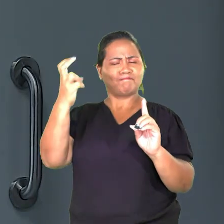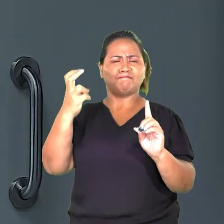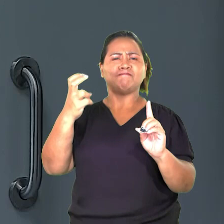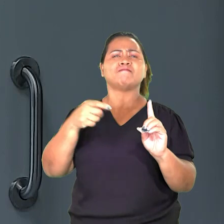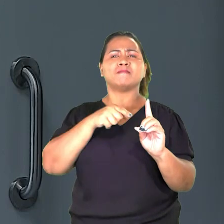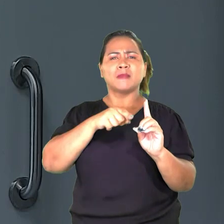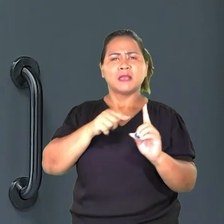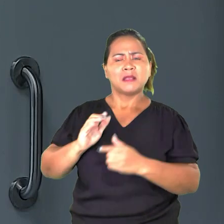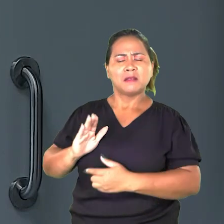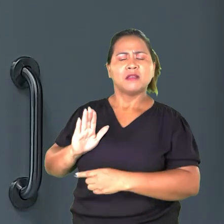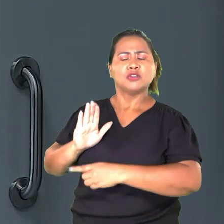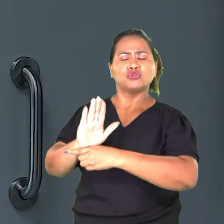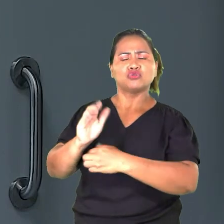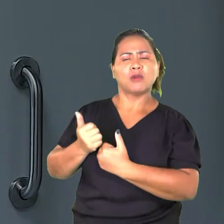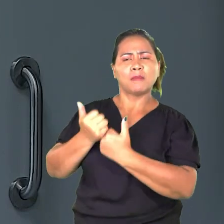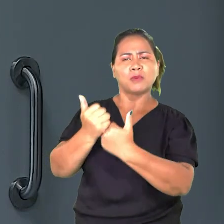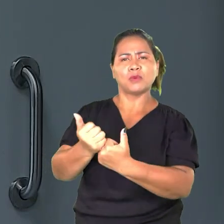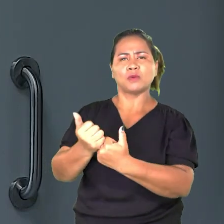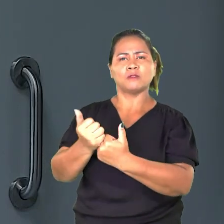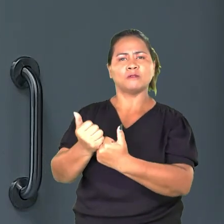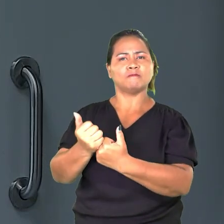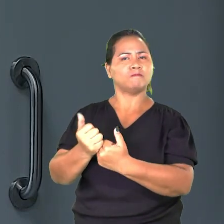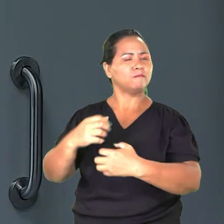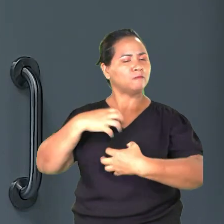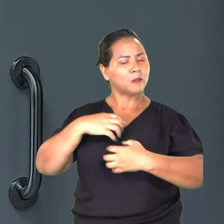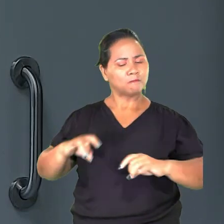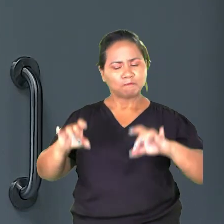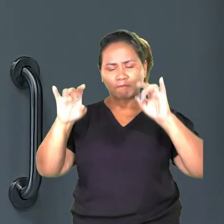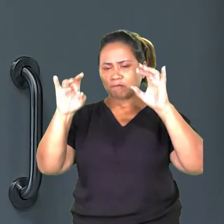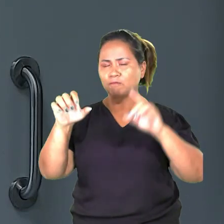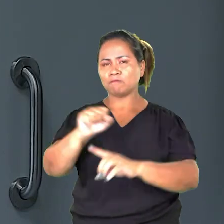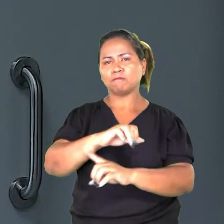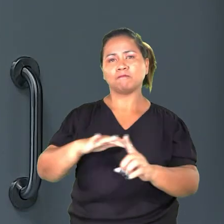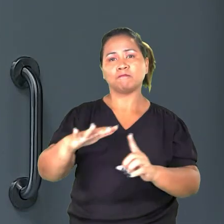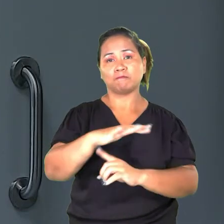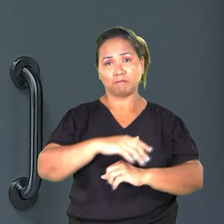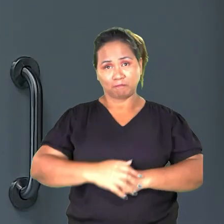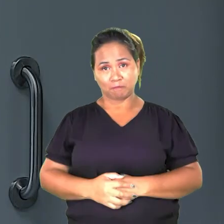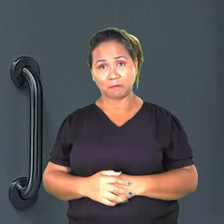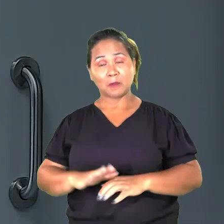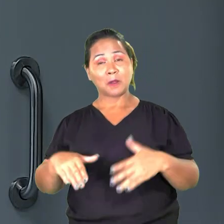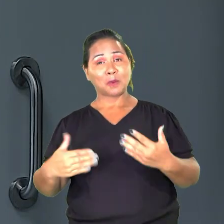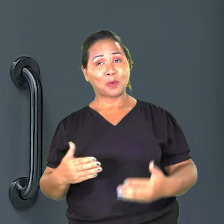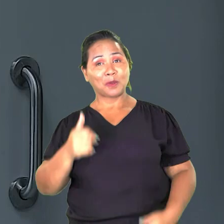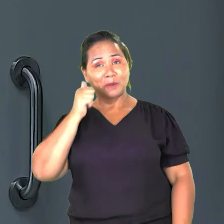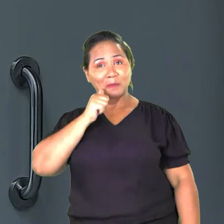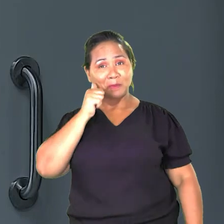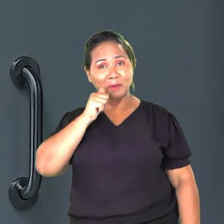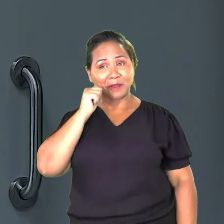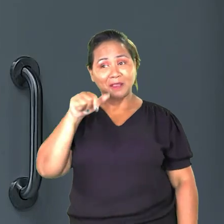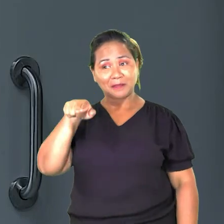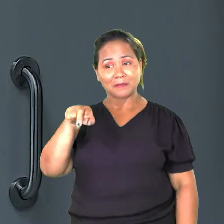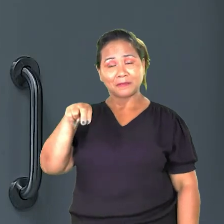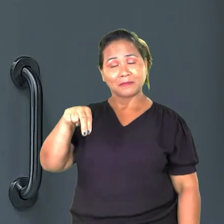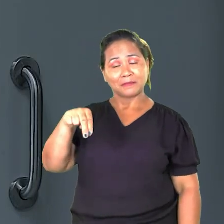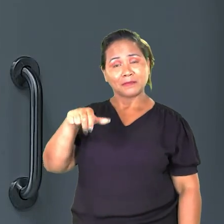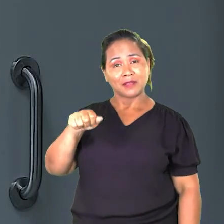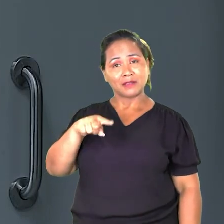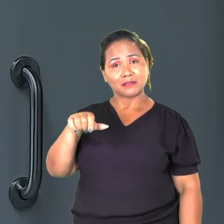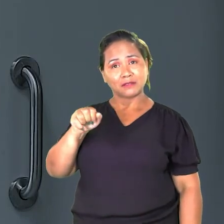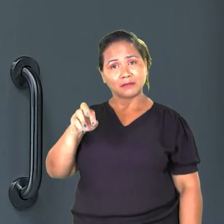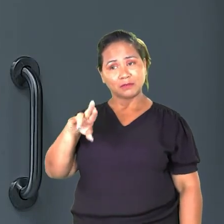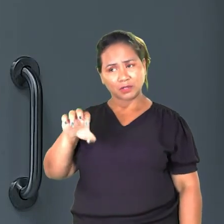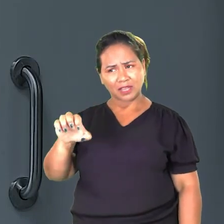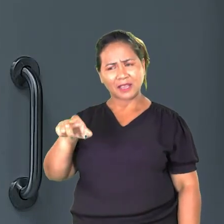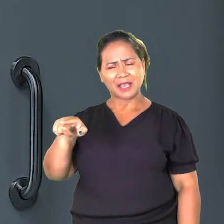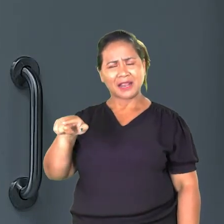contribuição ímpar para São Paulo, que tanto amou. Quando Nazaré Thiollier nos deixou aos 90 anos,